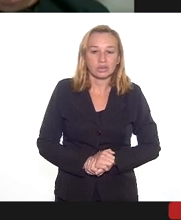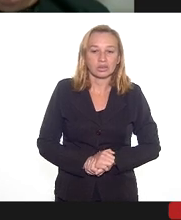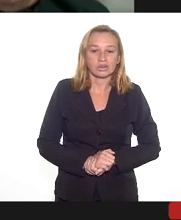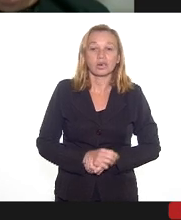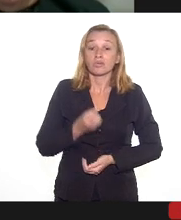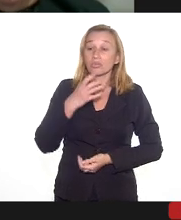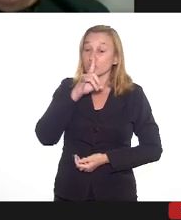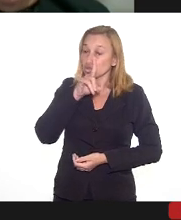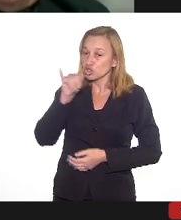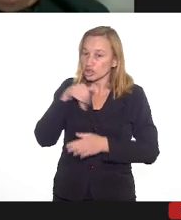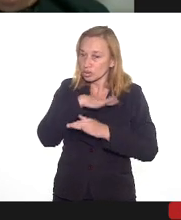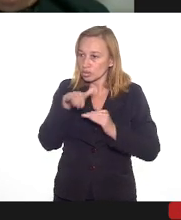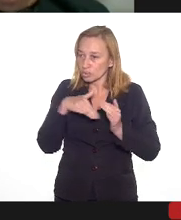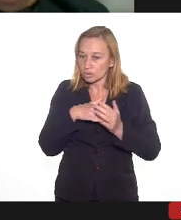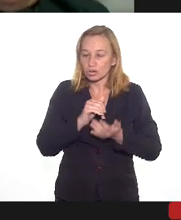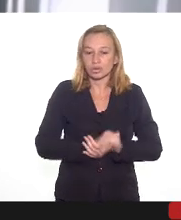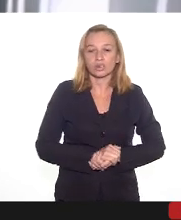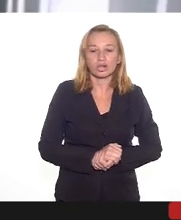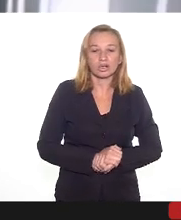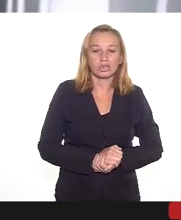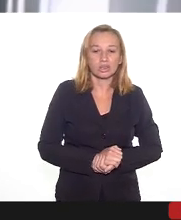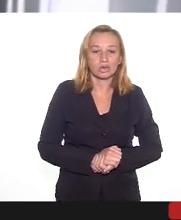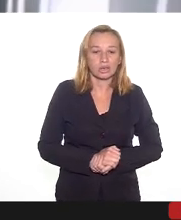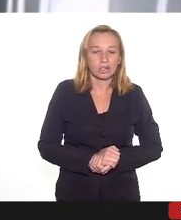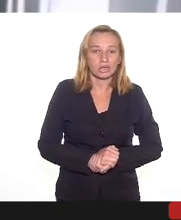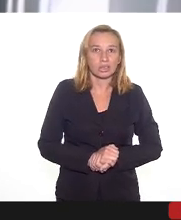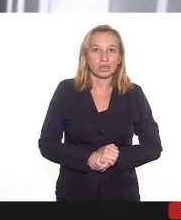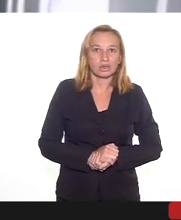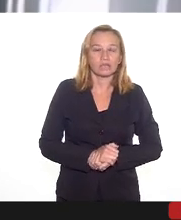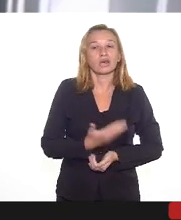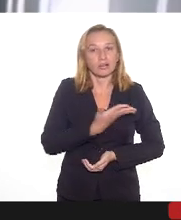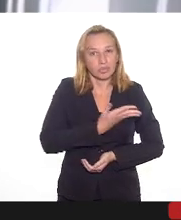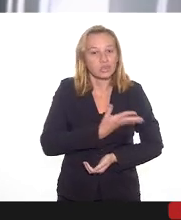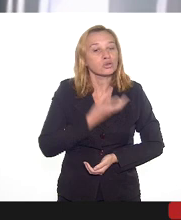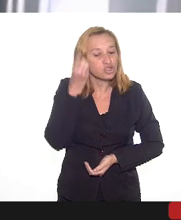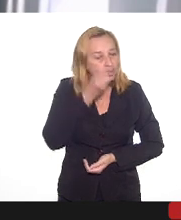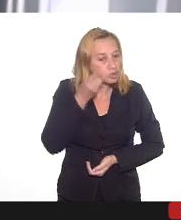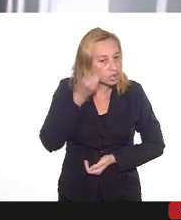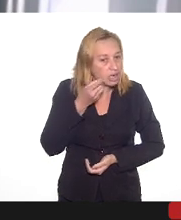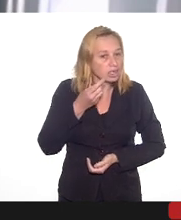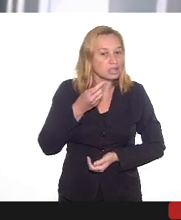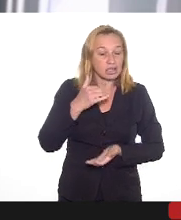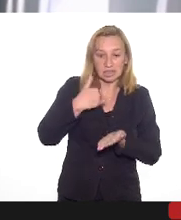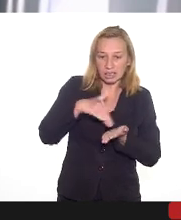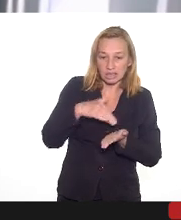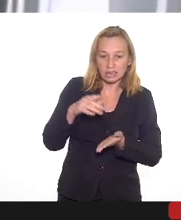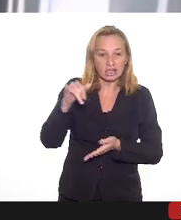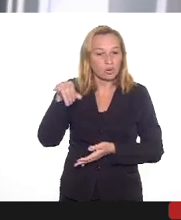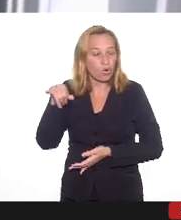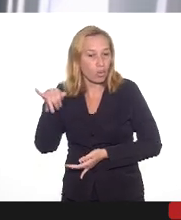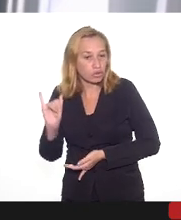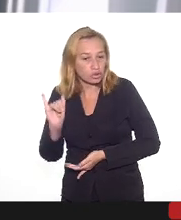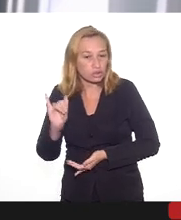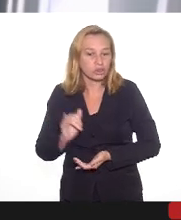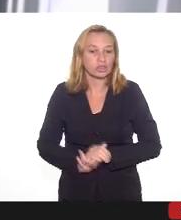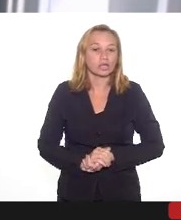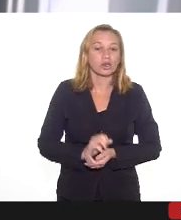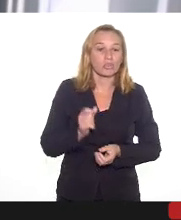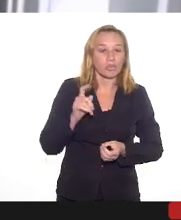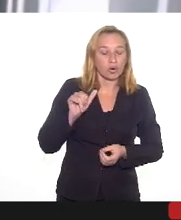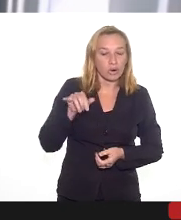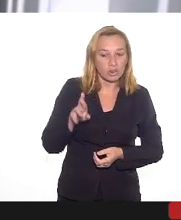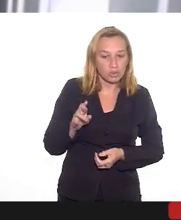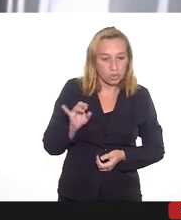bom dia a todos e todas, colegas deputados e deputadas, secretário Conte Bittencourt,